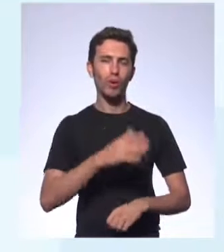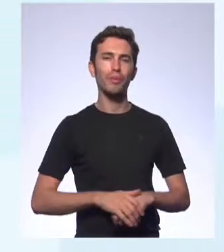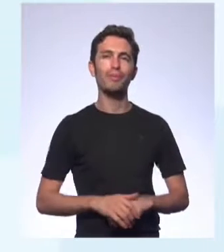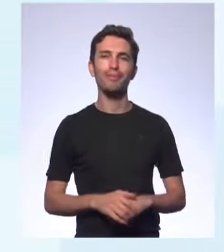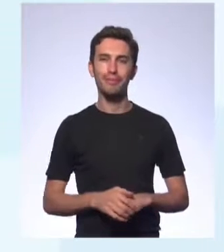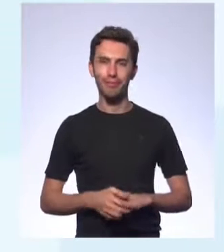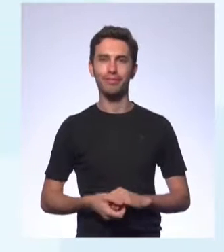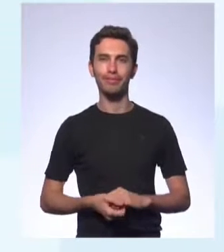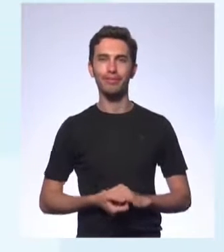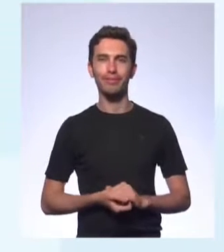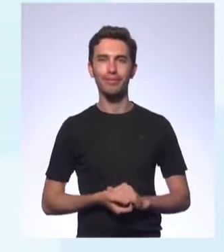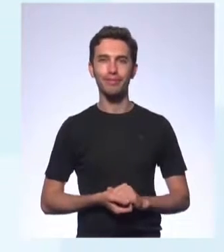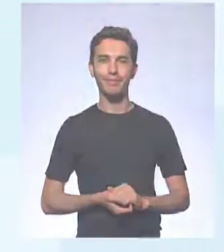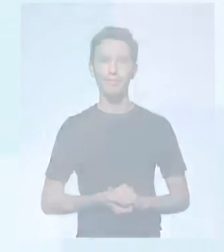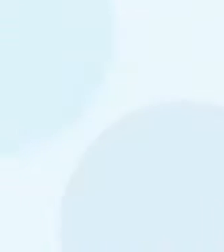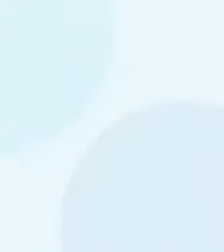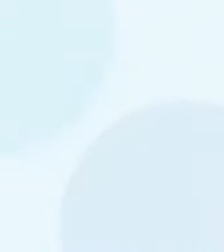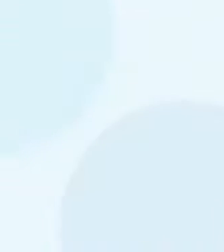pode ser.